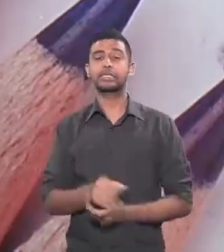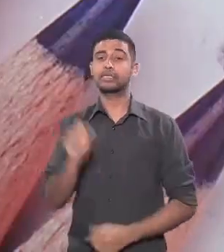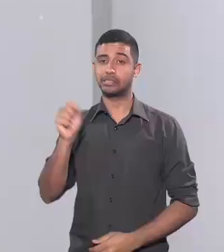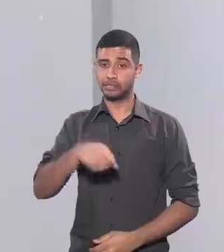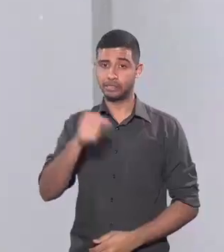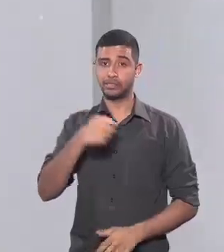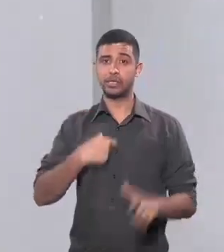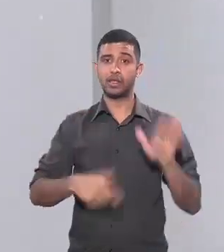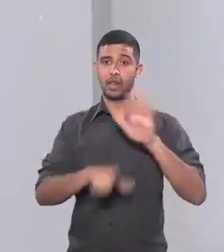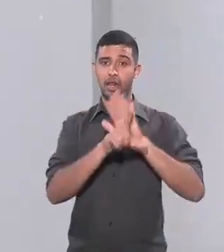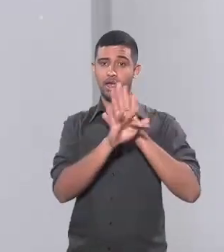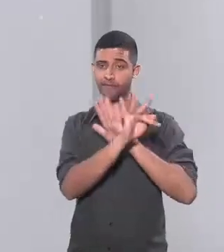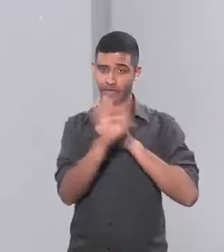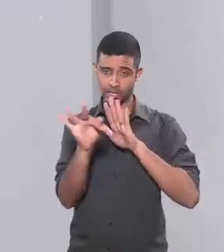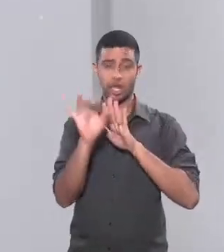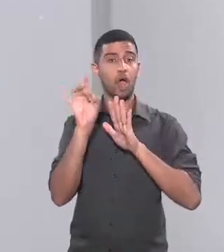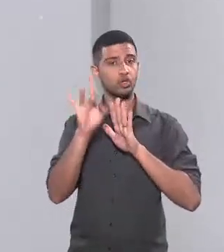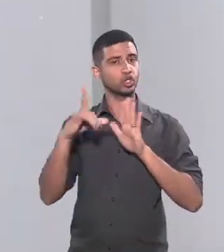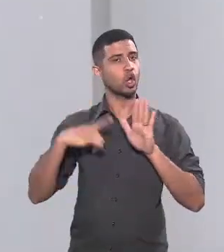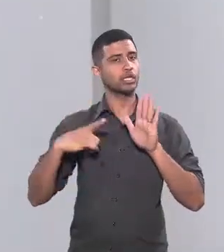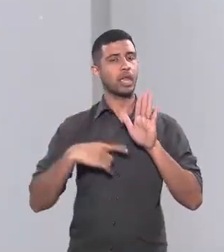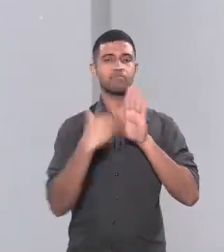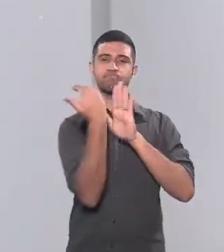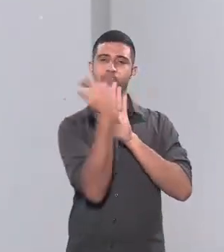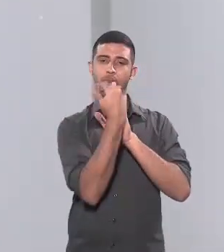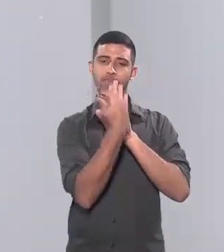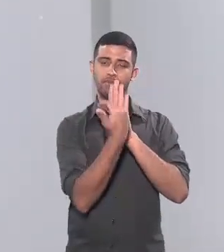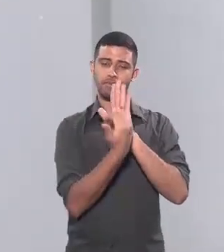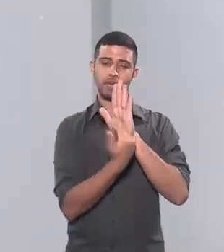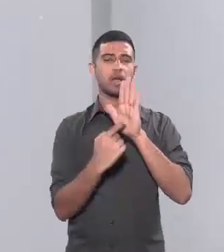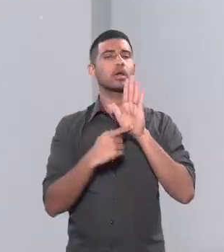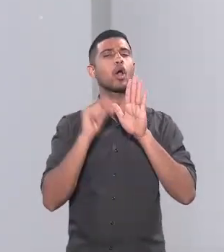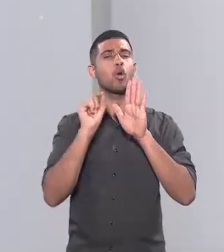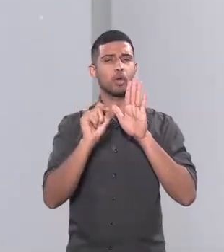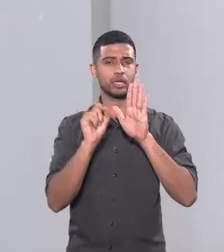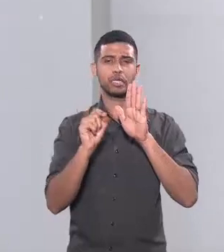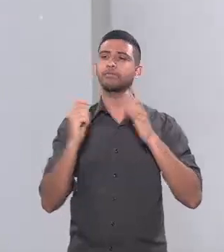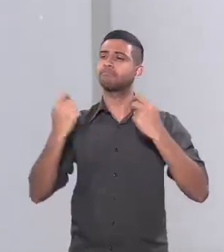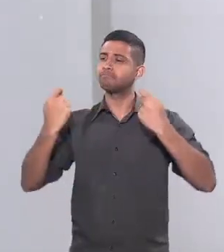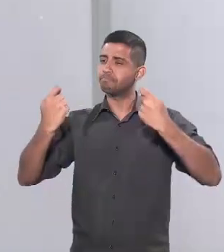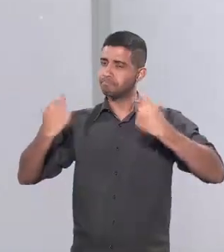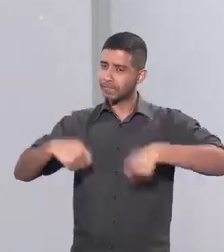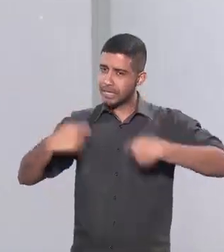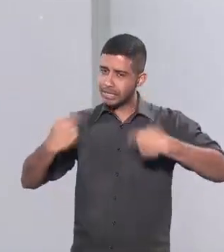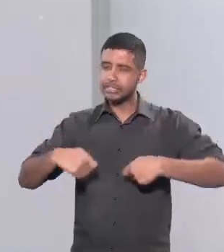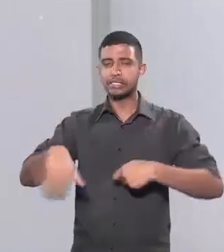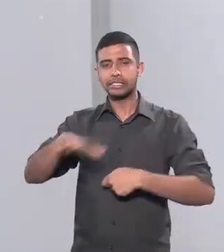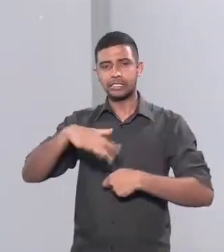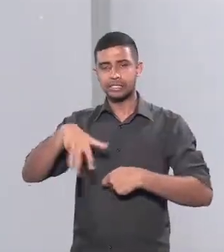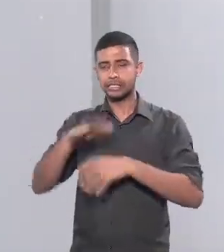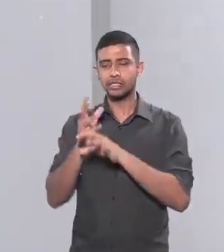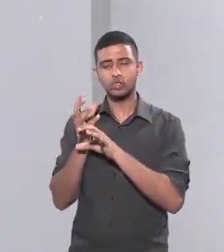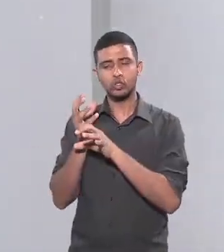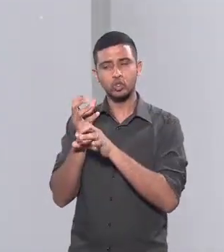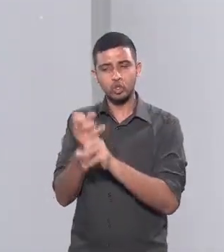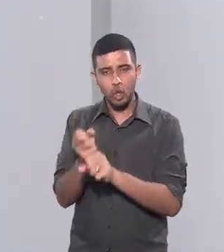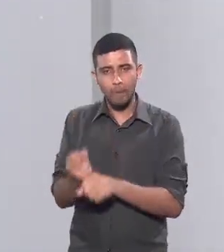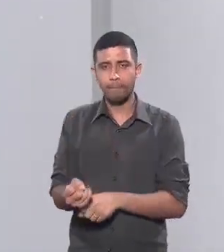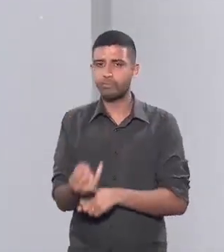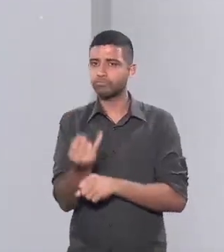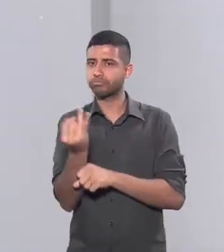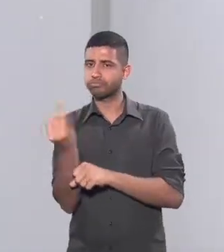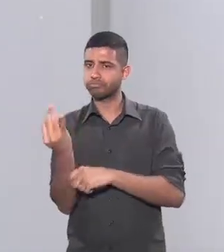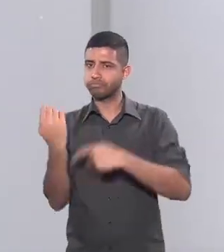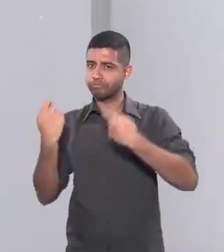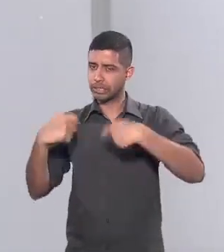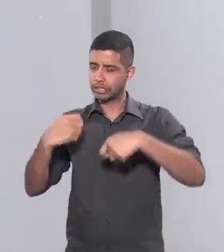Sim. A lei federal, ela só estabelece um critério no sentido de que há necessidade de um quantitativo que